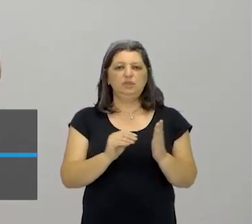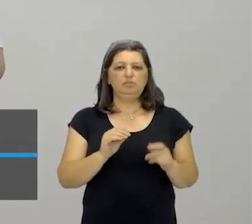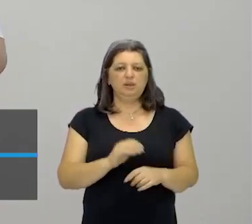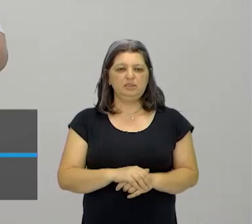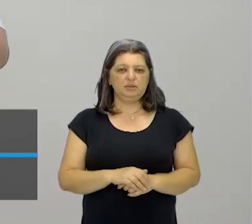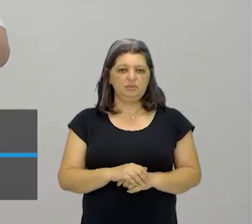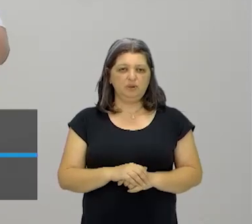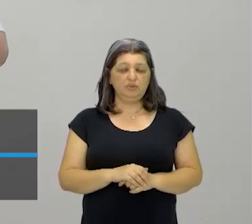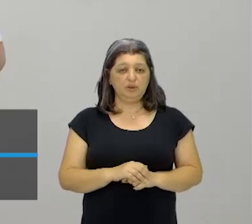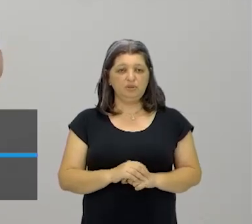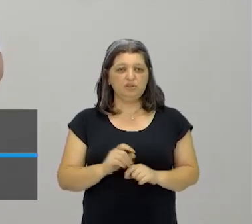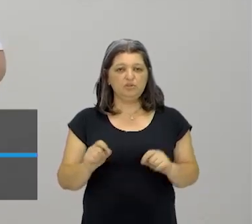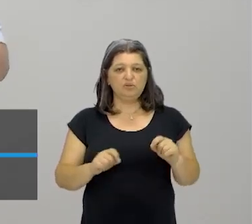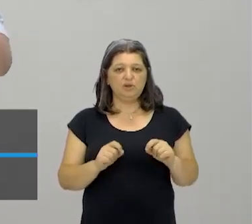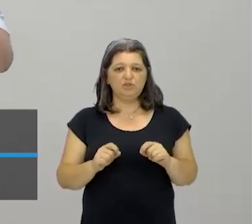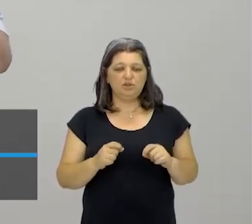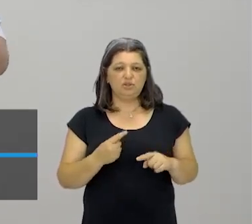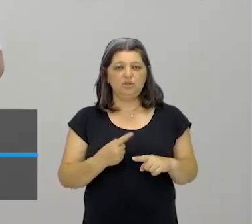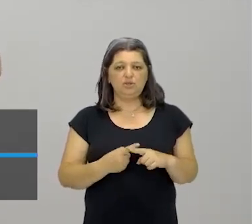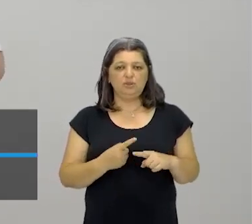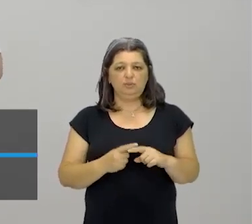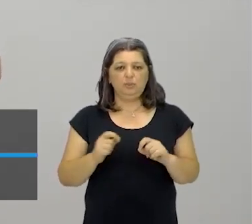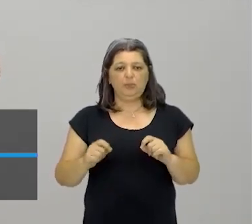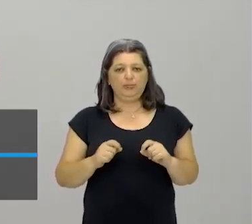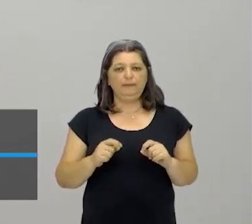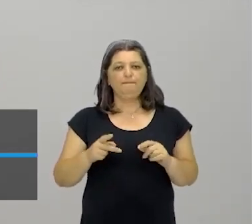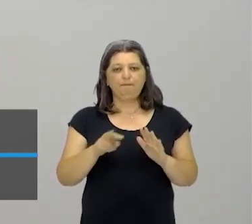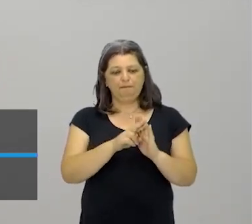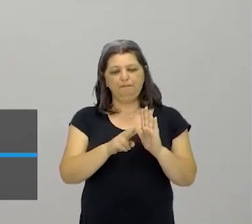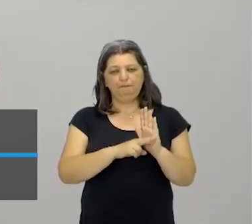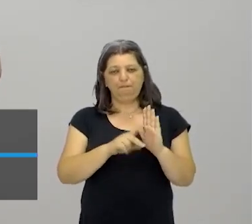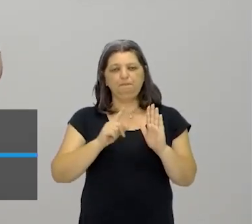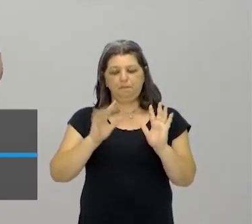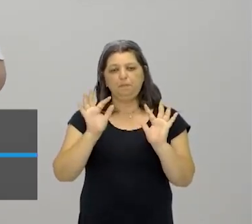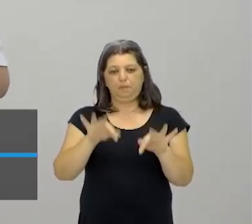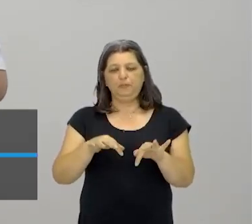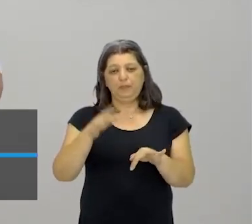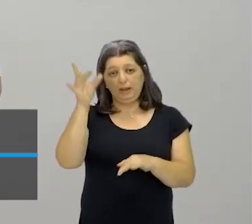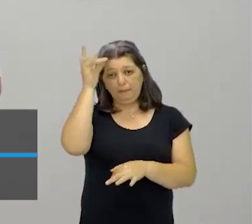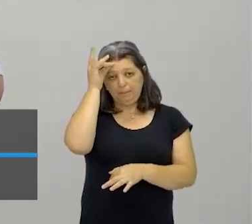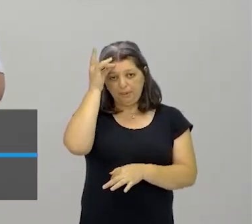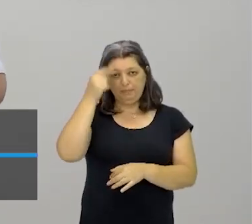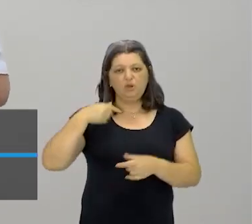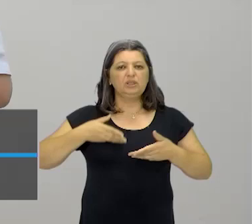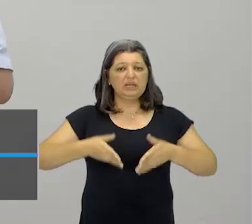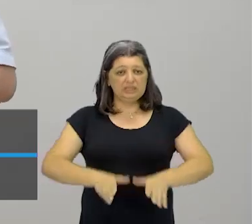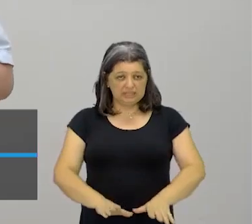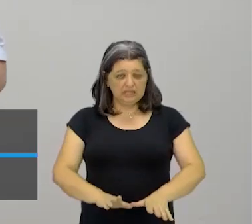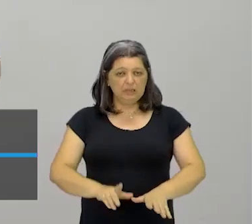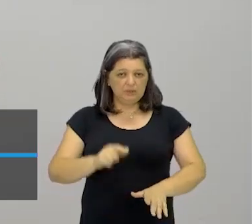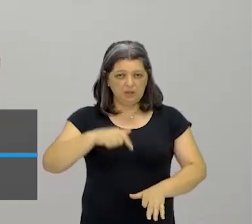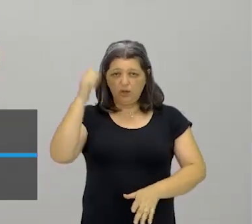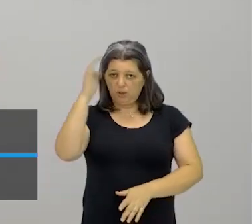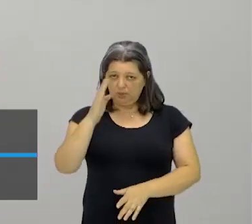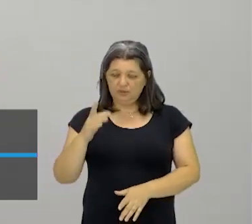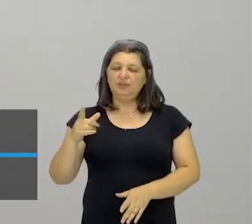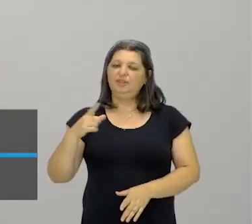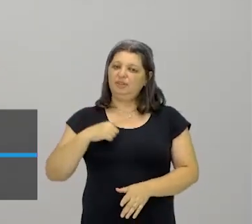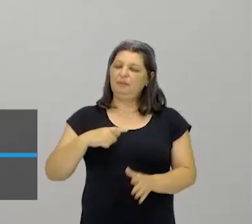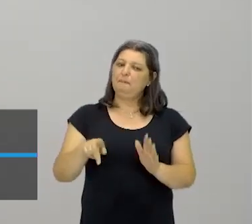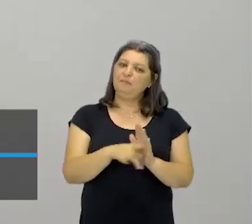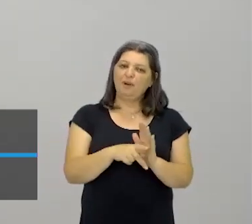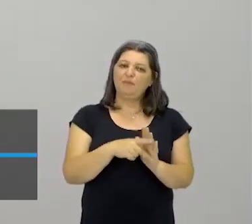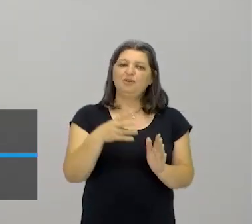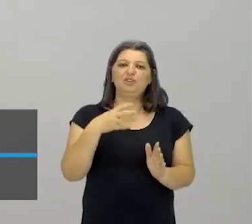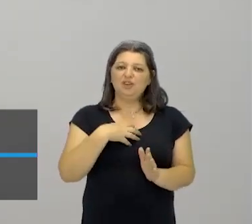ter o seu sotaque. sotaque é nosso, a gente carrega assim para o resto da vida. Nascemos aqui no Brasil e carregamos o nosso sotaque, né? O sotaque